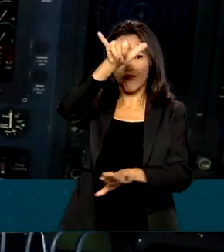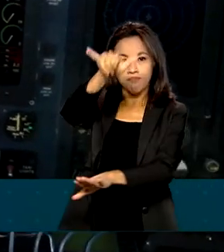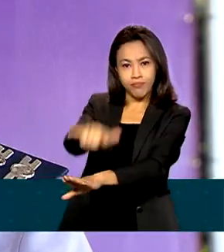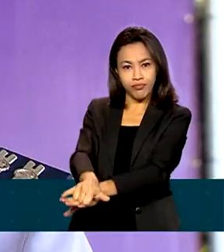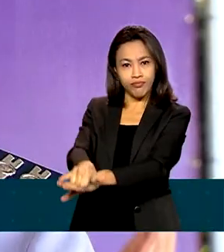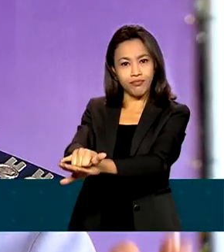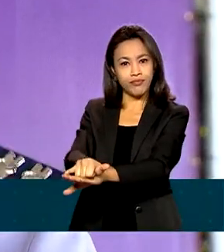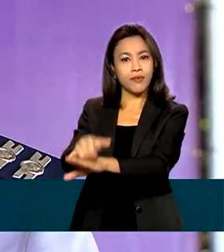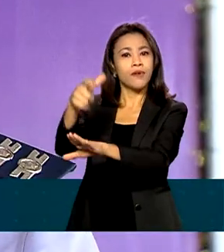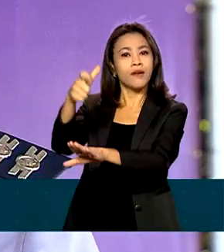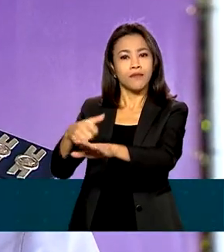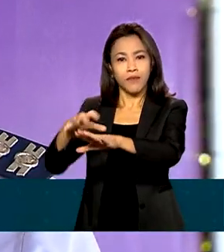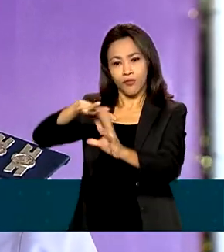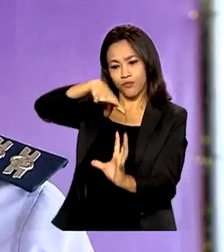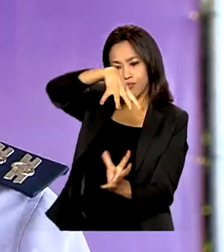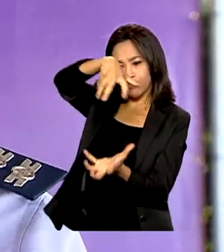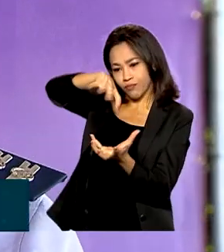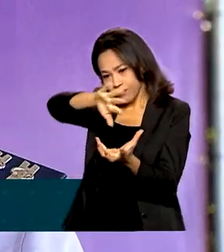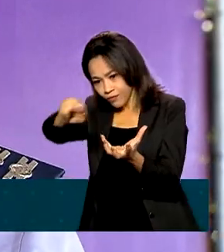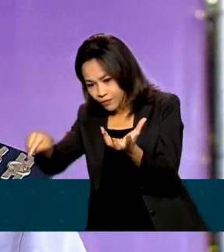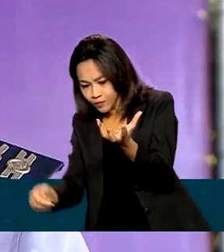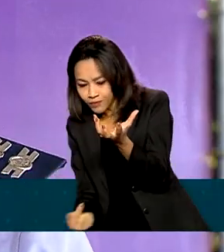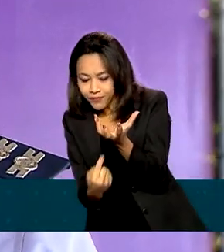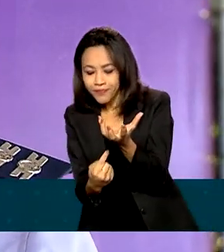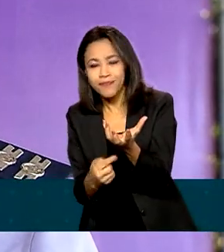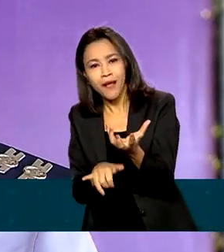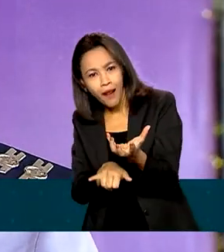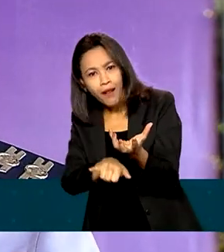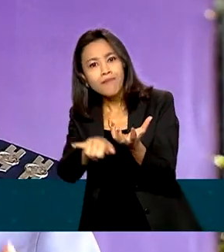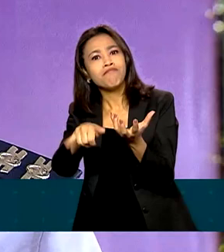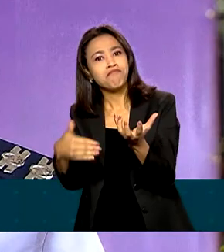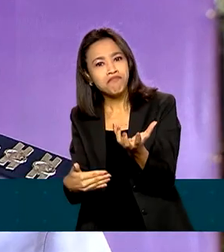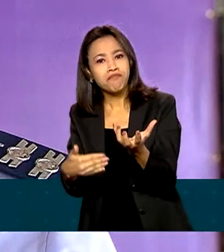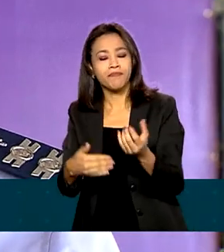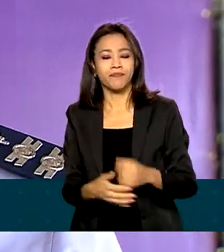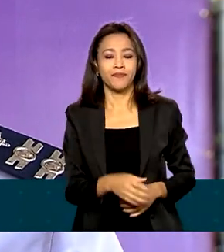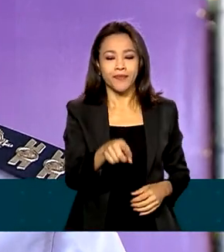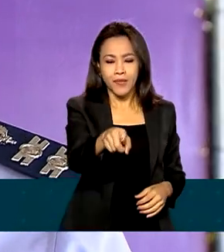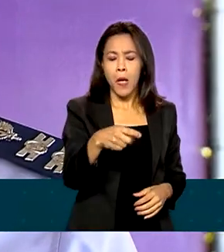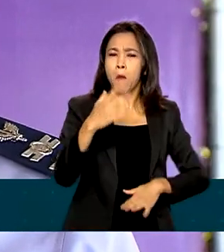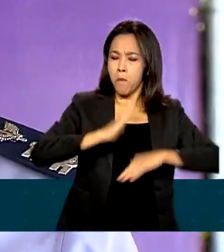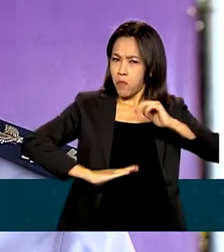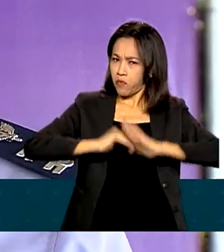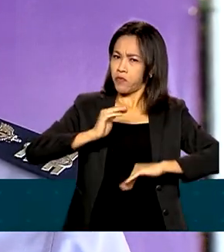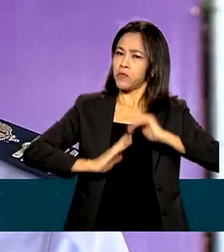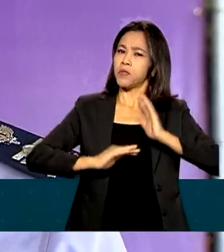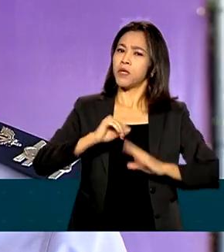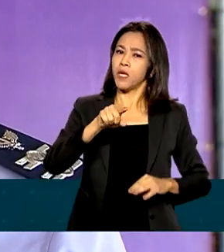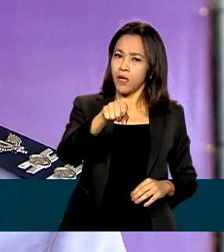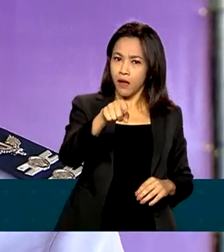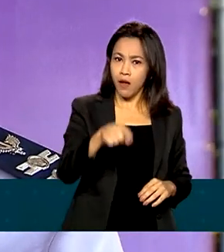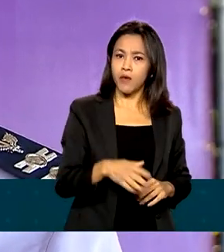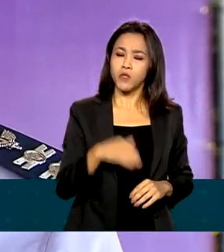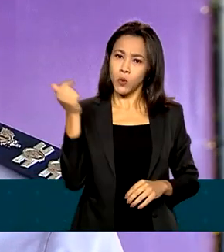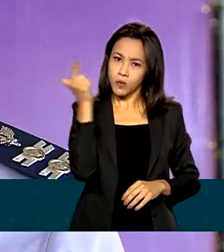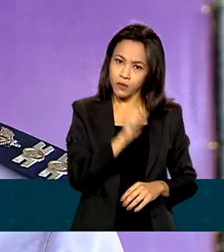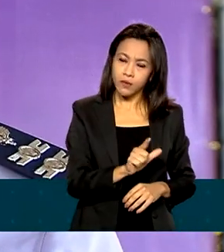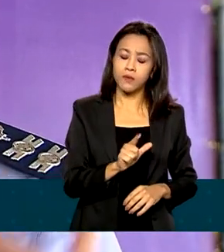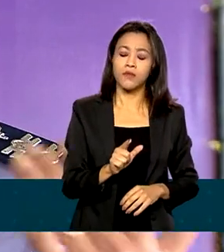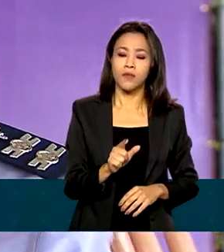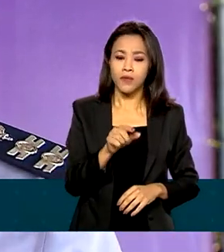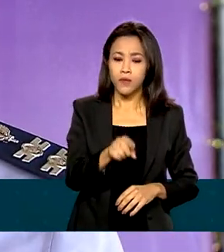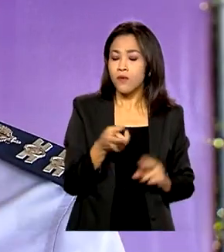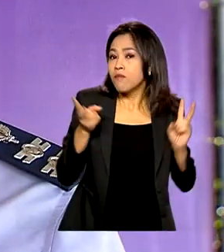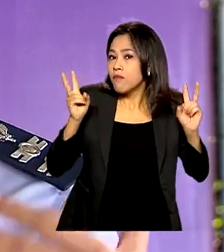antártico. Dentro de um ambiente ali em que a gente se dedicou bastante e extremamente profissional, a gente conseguiu ascender